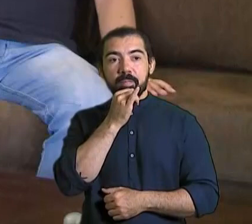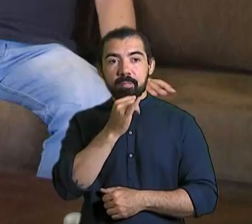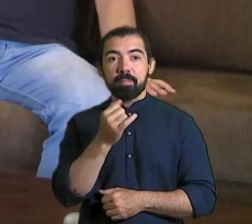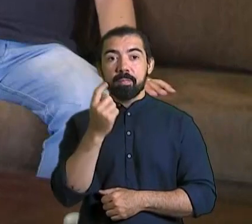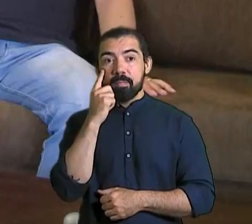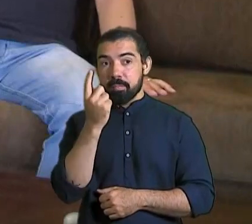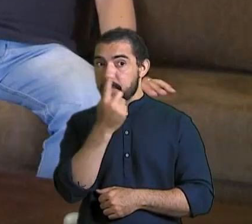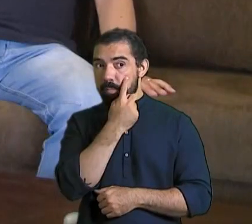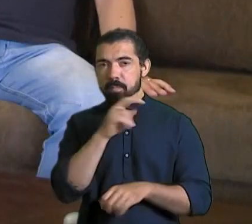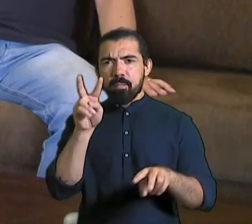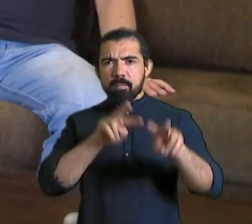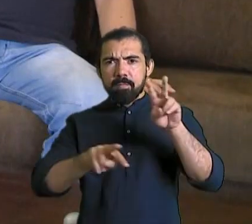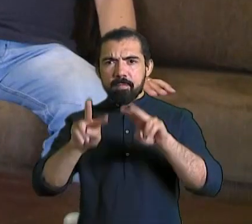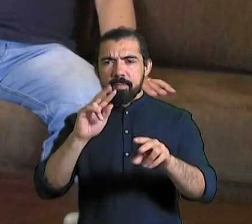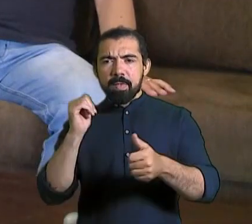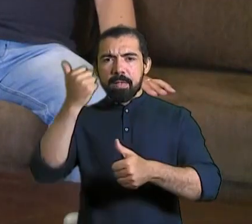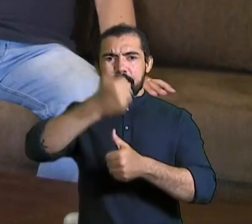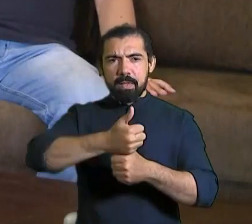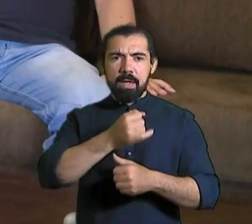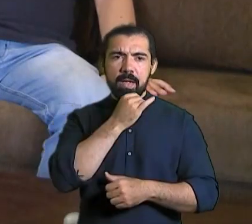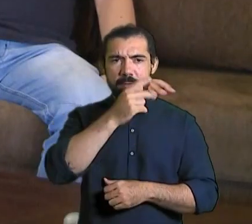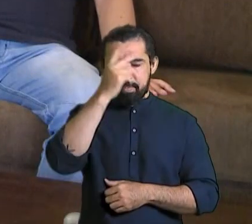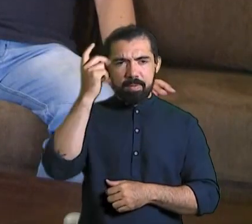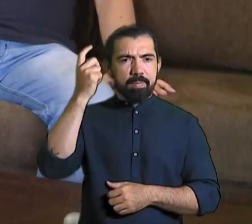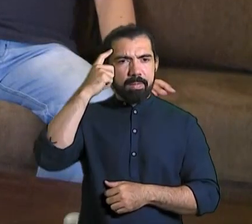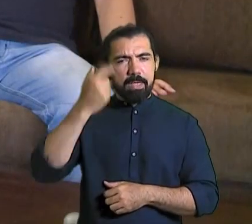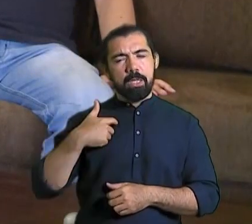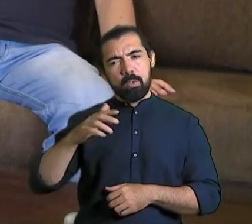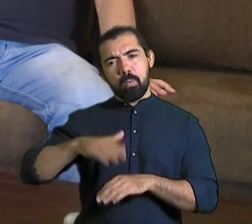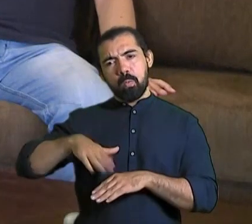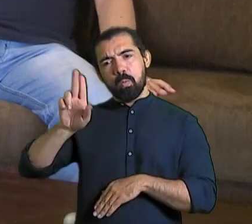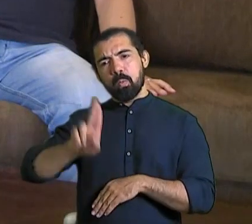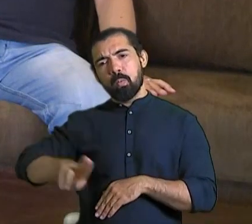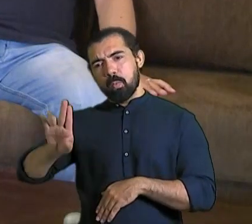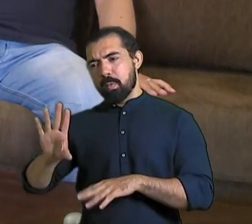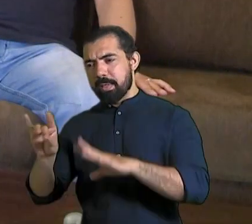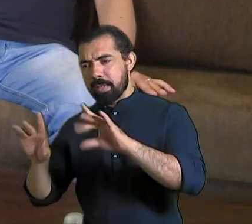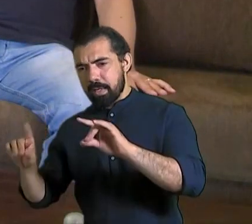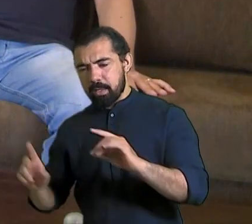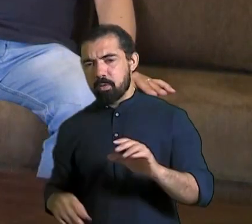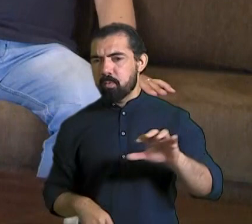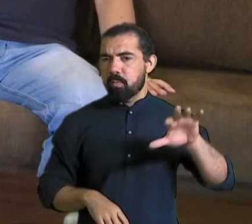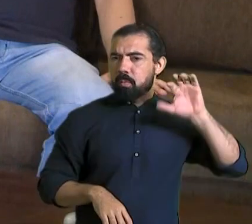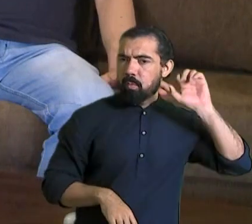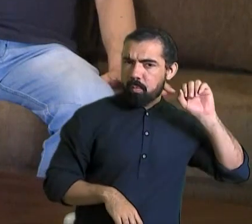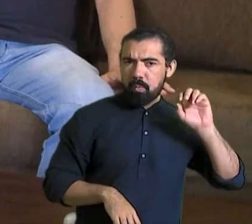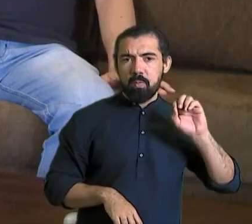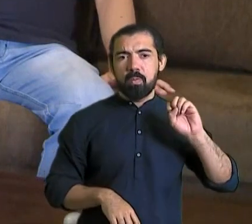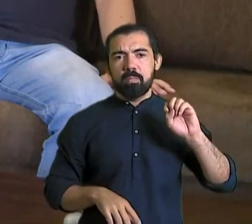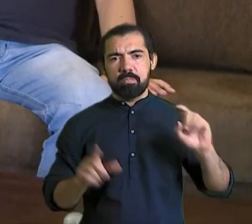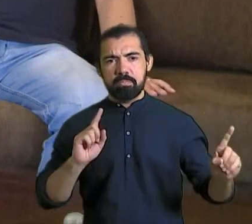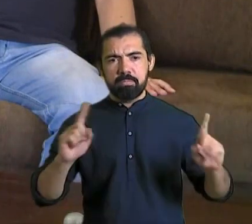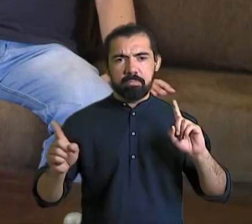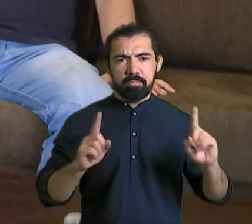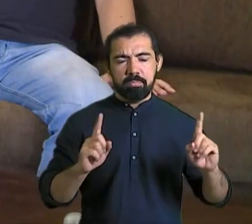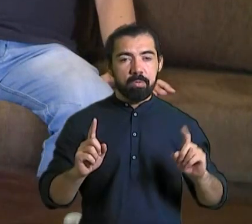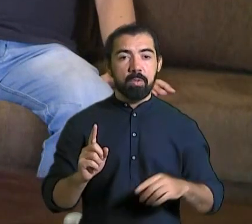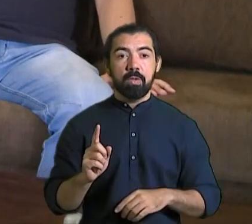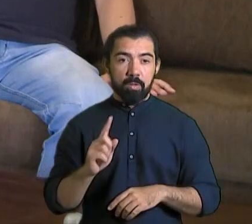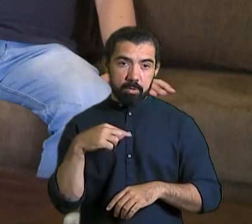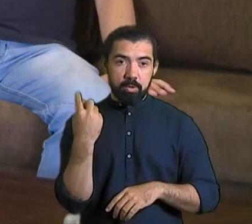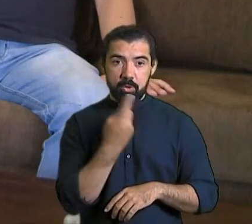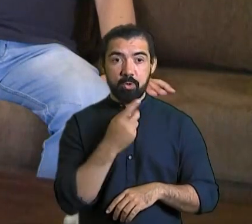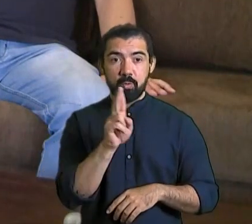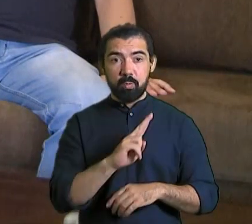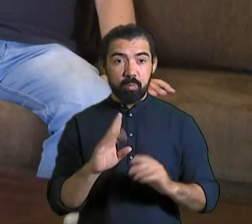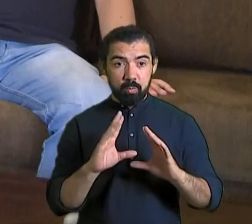sentidos. Então, não adianta falar que a gente usa mais o tato, mais a audição, ou que a gente usa a audição ou o tato, né? Porque a gente usa